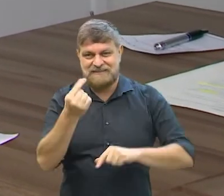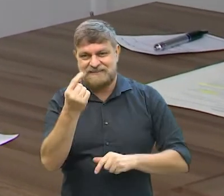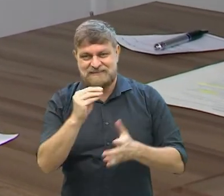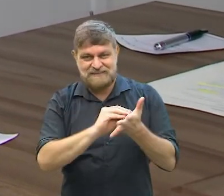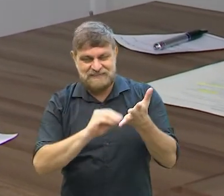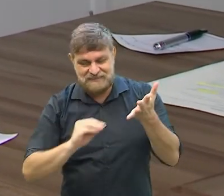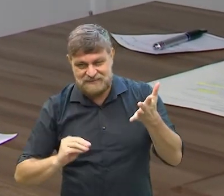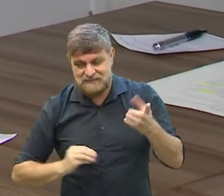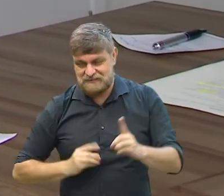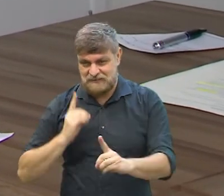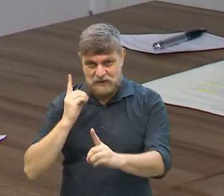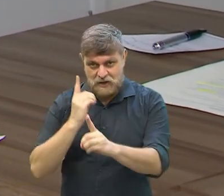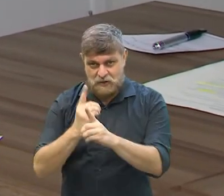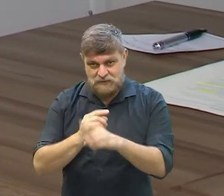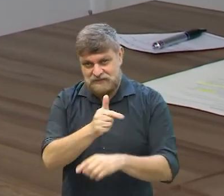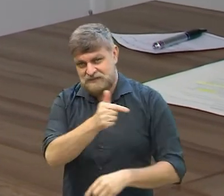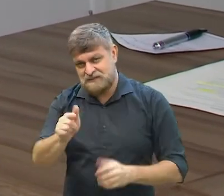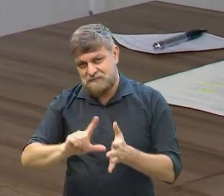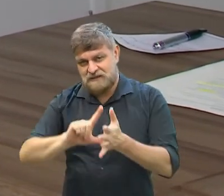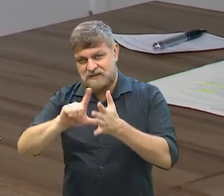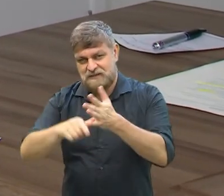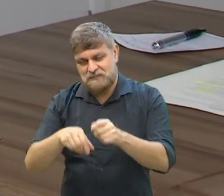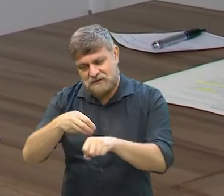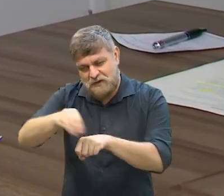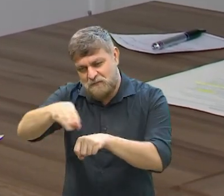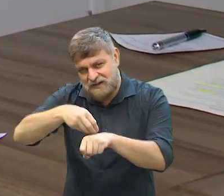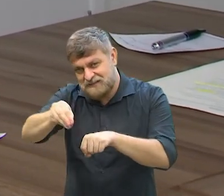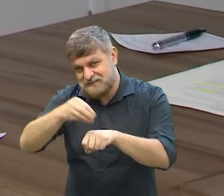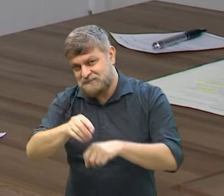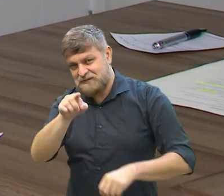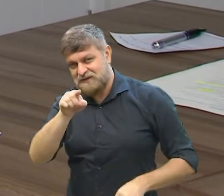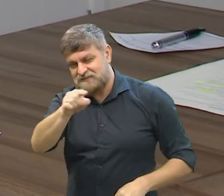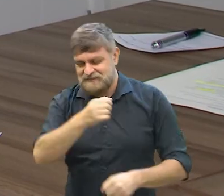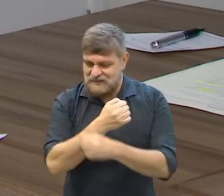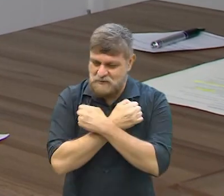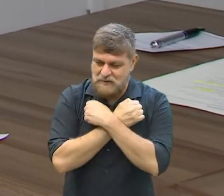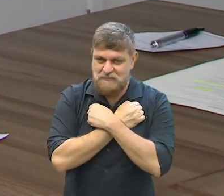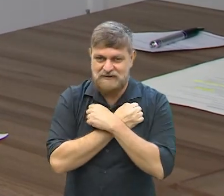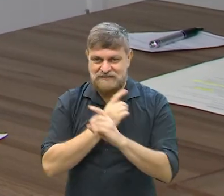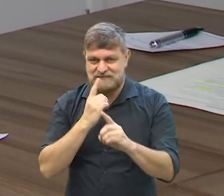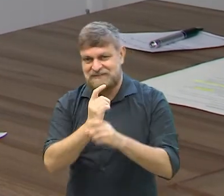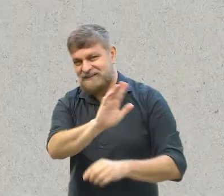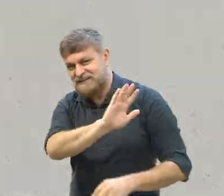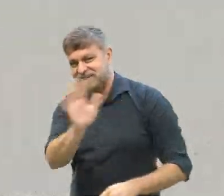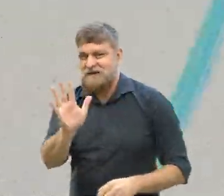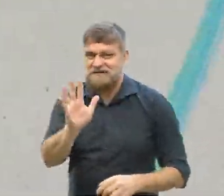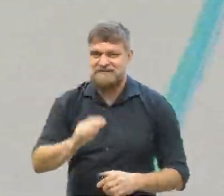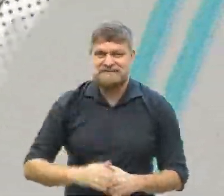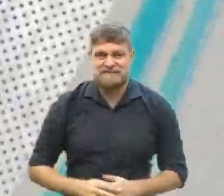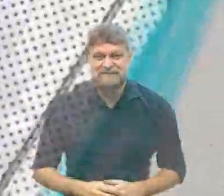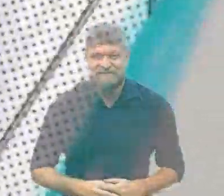Lápis, que volta na próxima semana com mais dicas para você. Um abraço, até lá. Tchau.